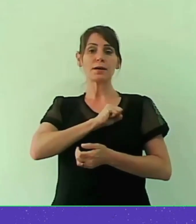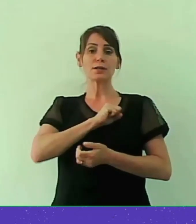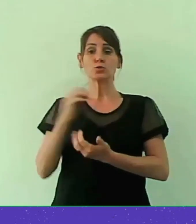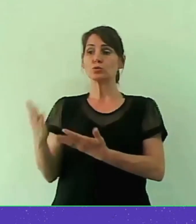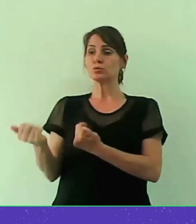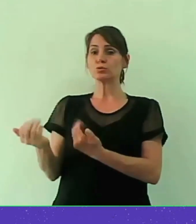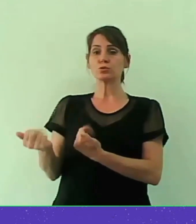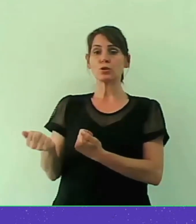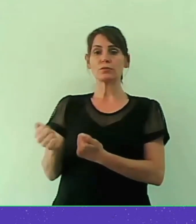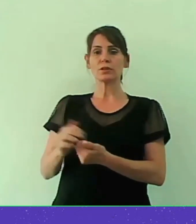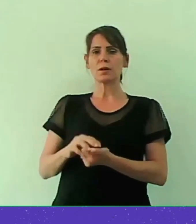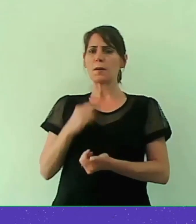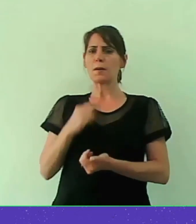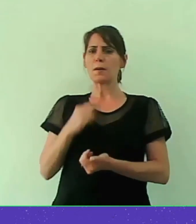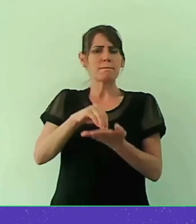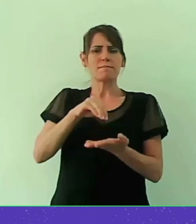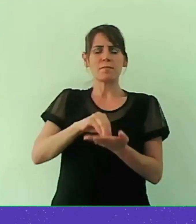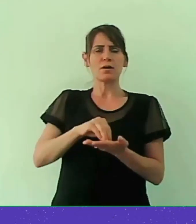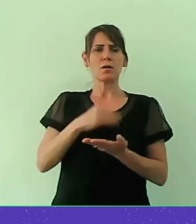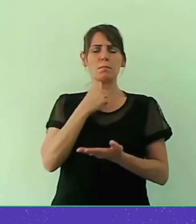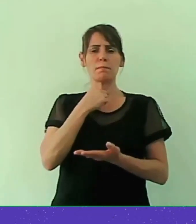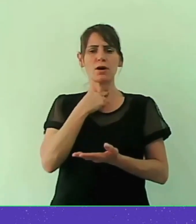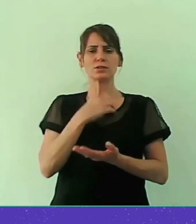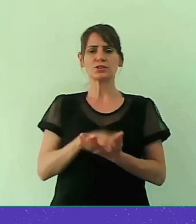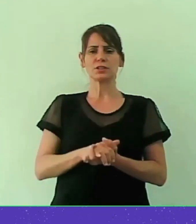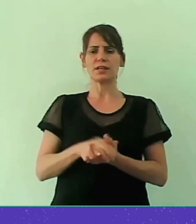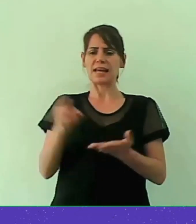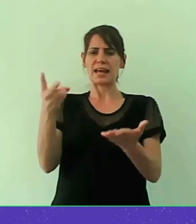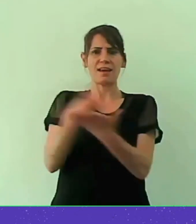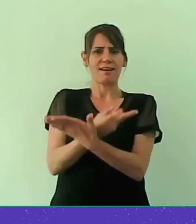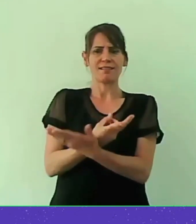falhar. Não podemos falhar.